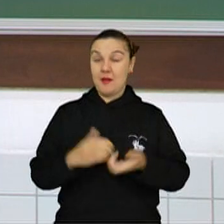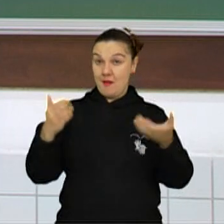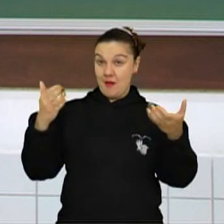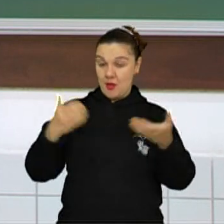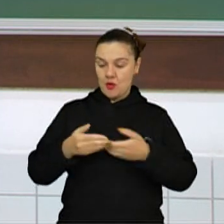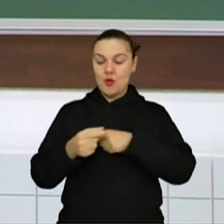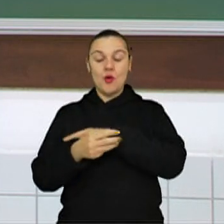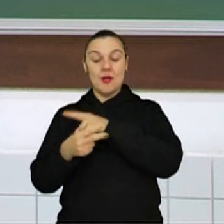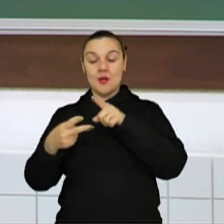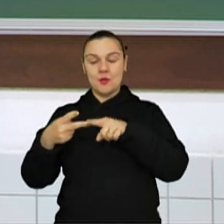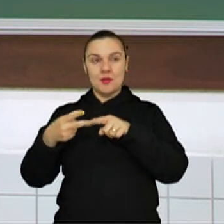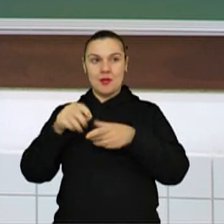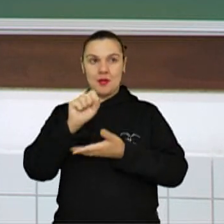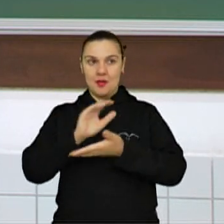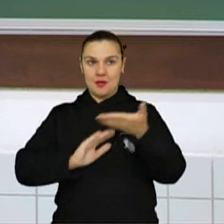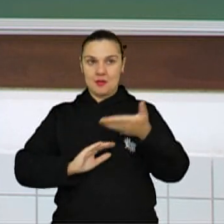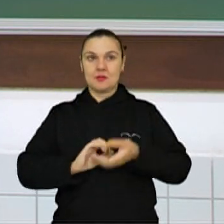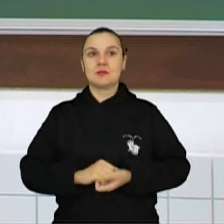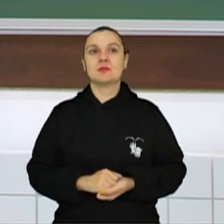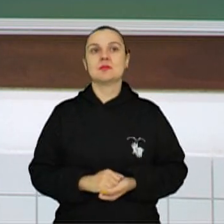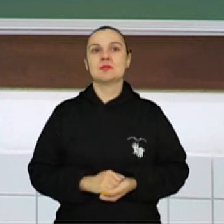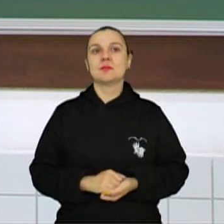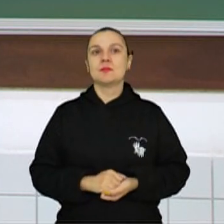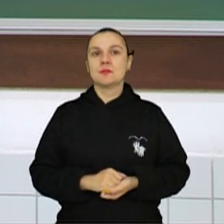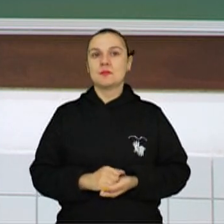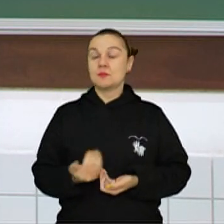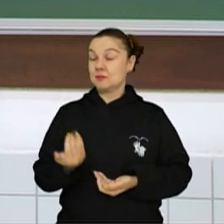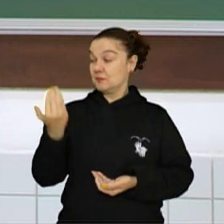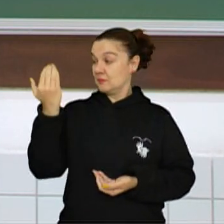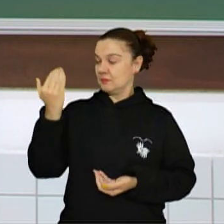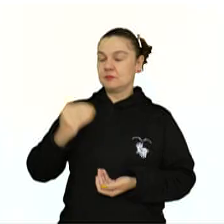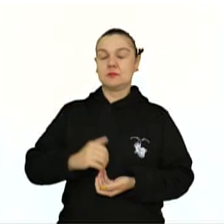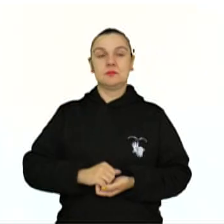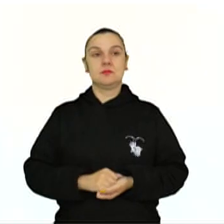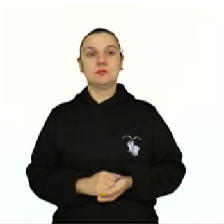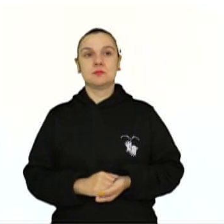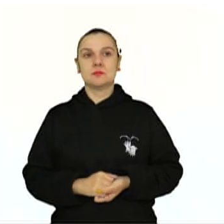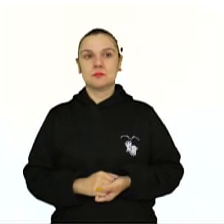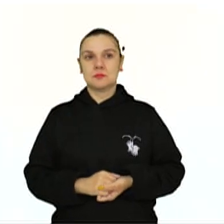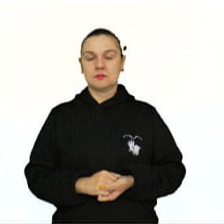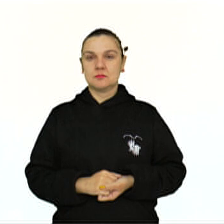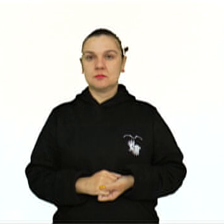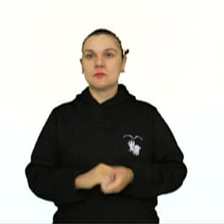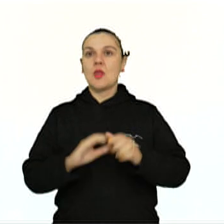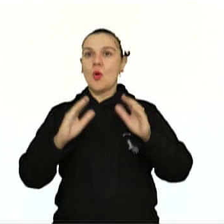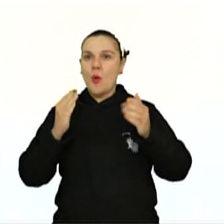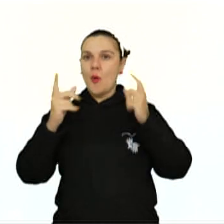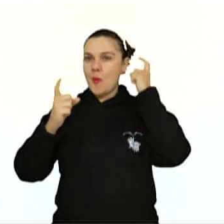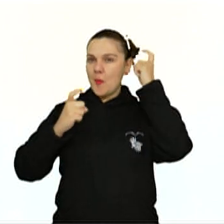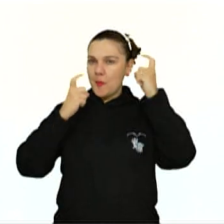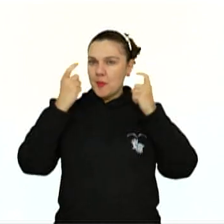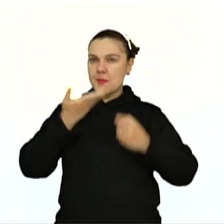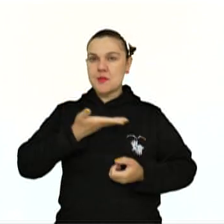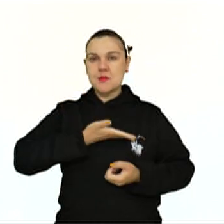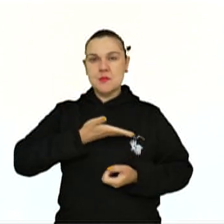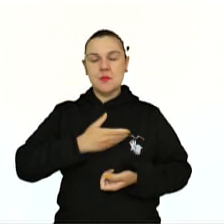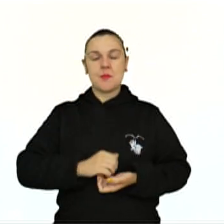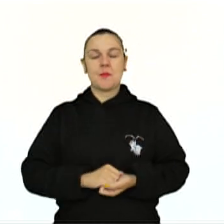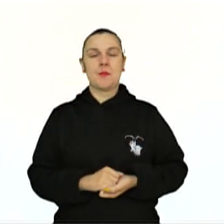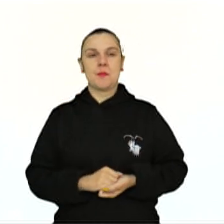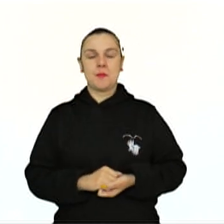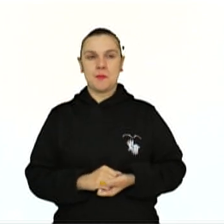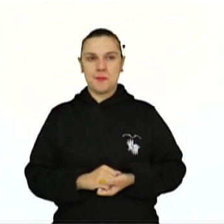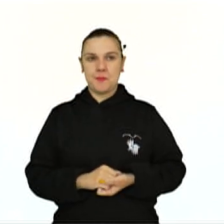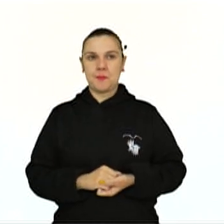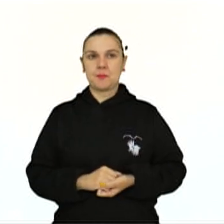vamos para a nossa segunda atividade. O que diz aí a segunda atividade? Qual é a preocupação de Marcos com